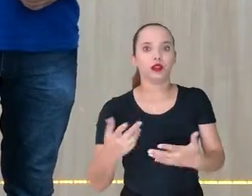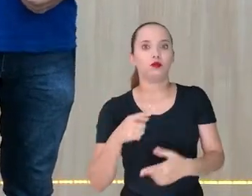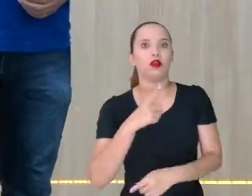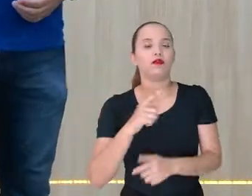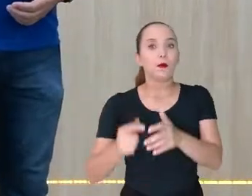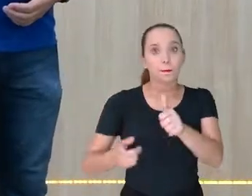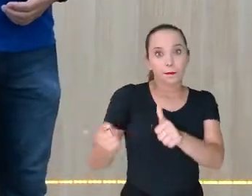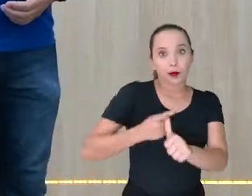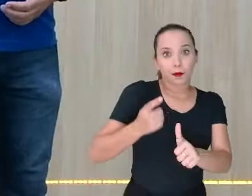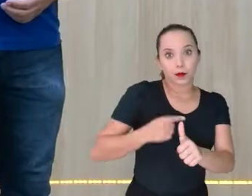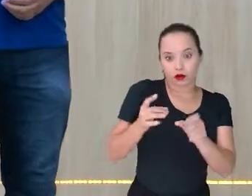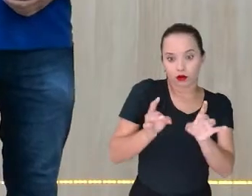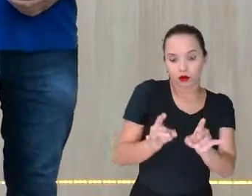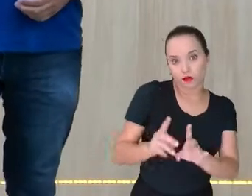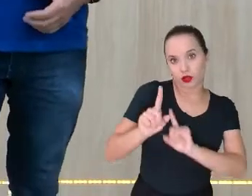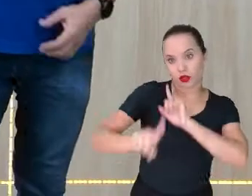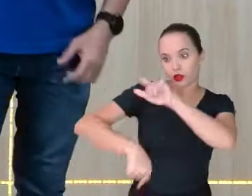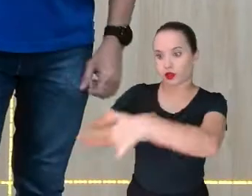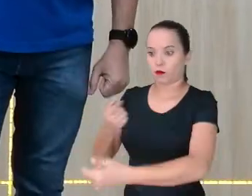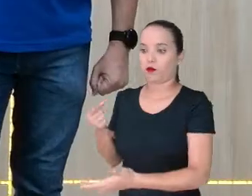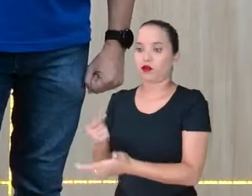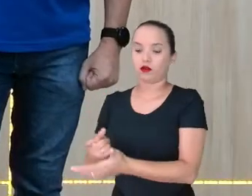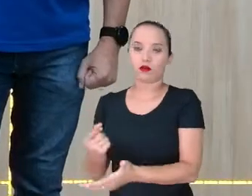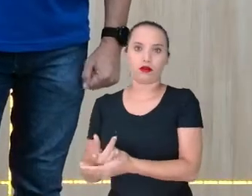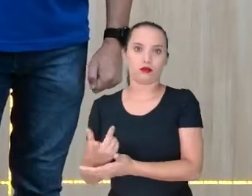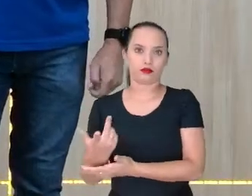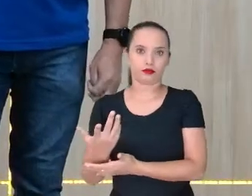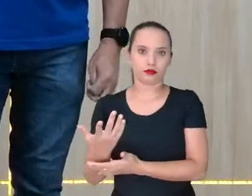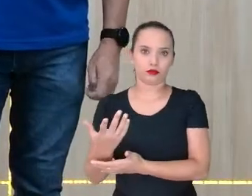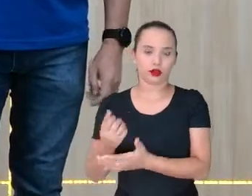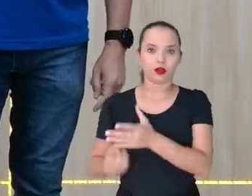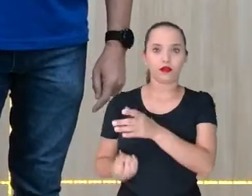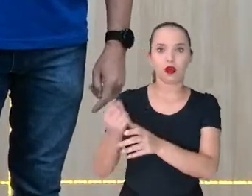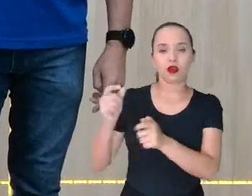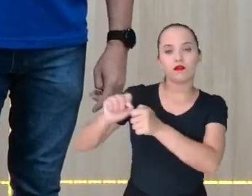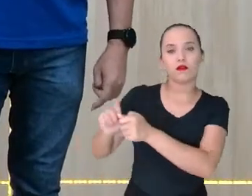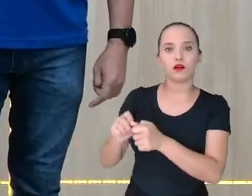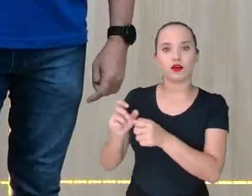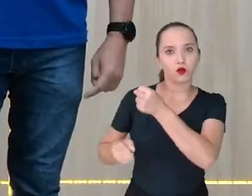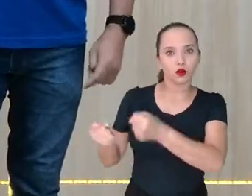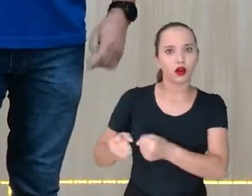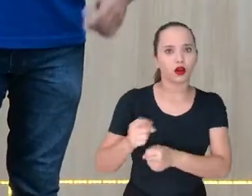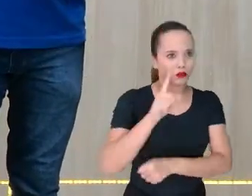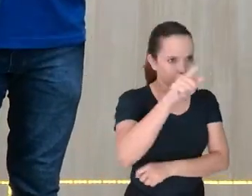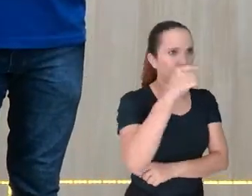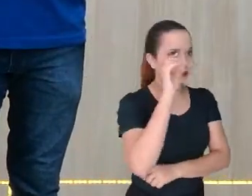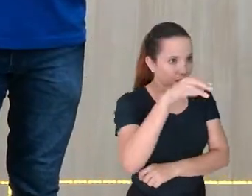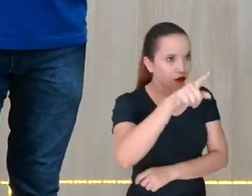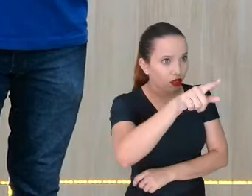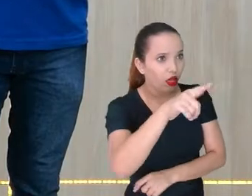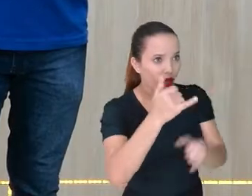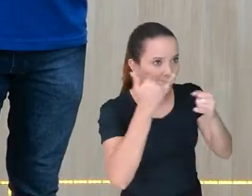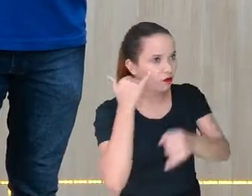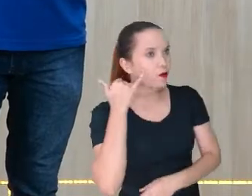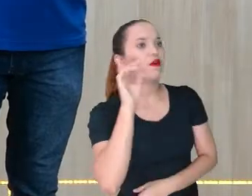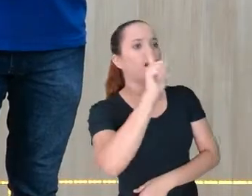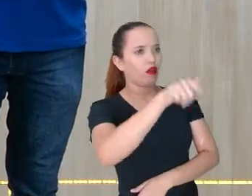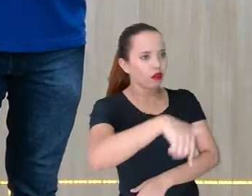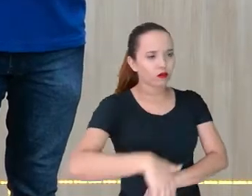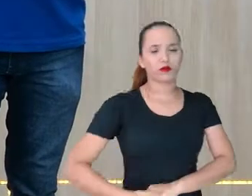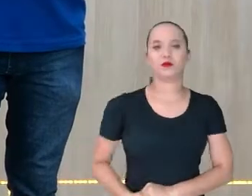primeiro vender o carro para depois fabricar. Viu, Billy Paul? Billy Paul. É Entendeu? o sistema. Ó, e aí, por